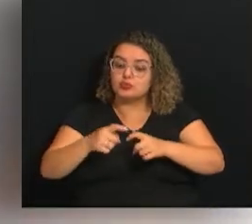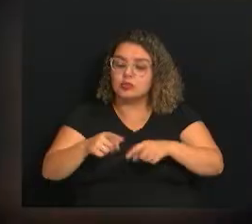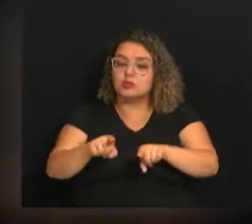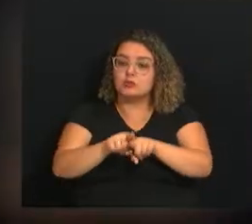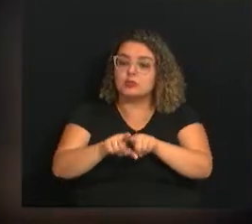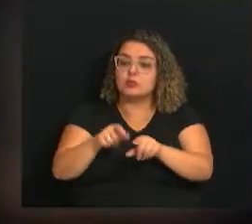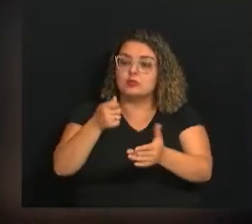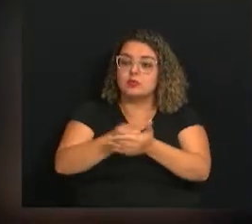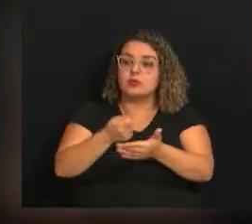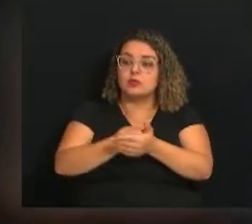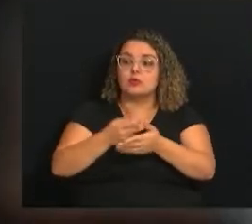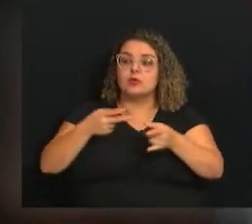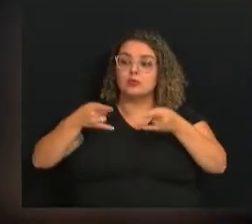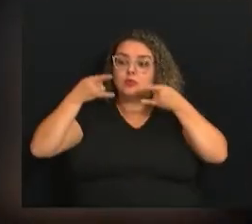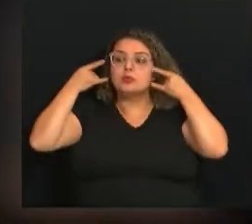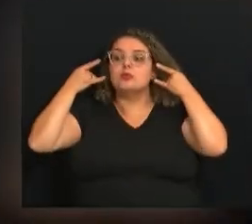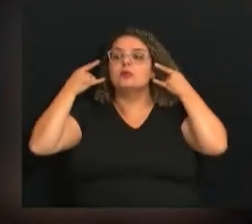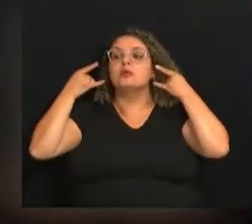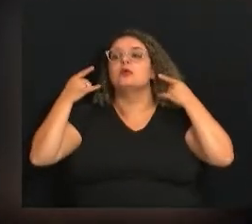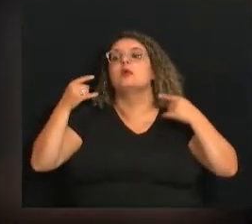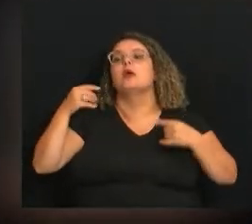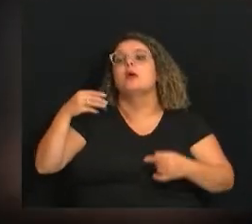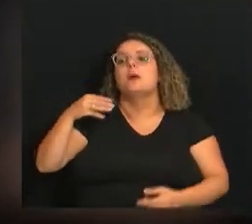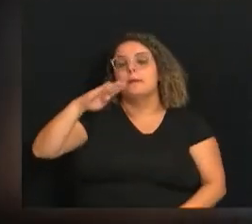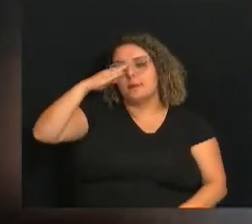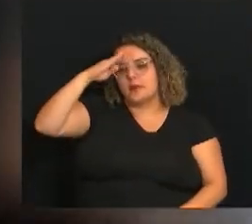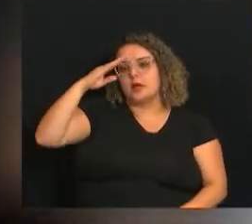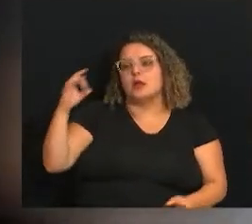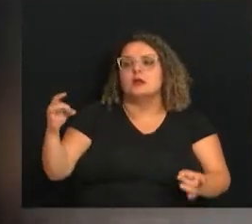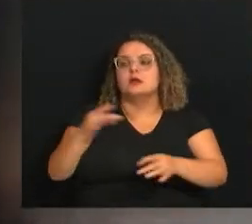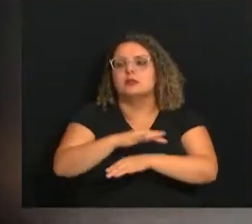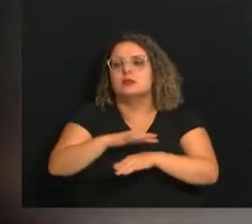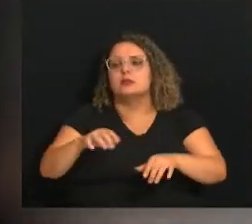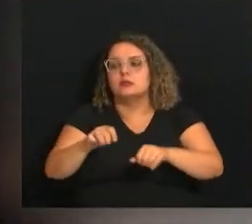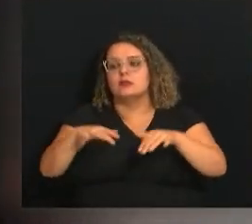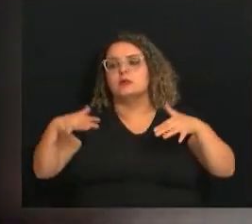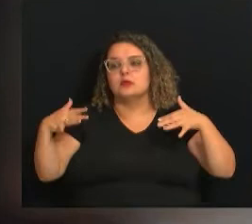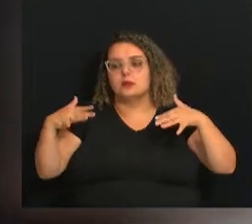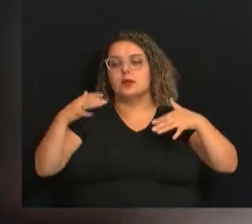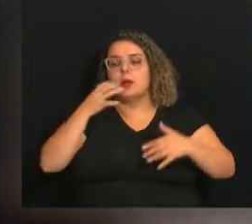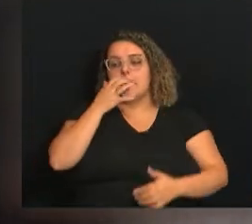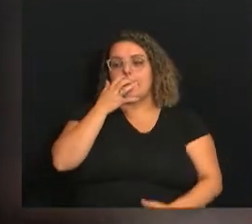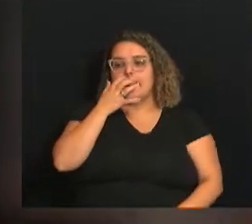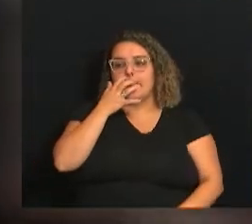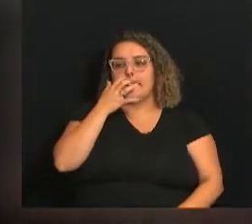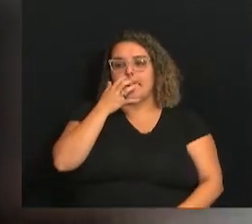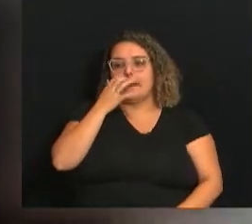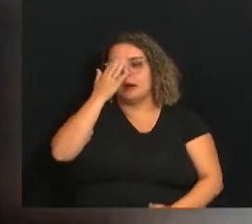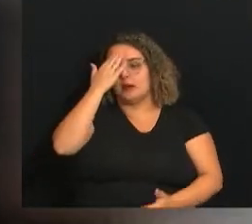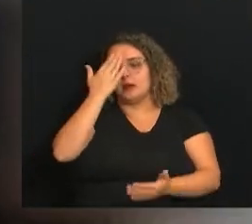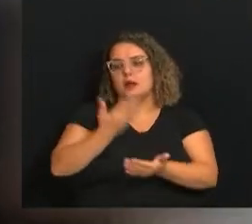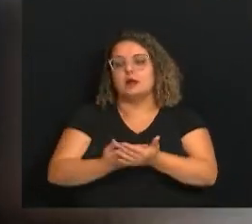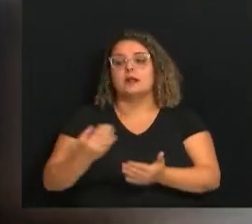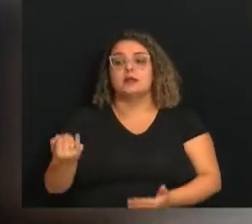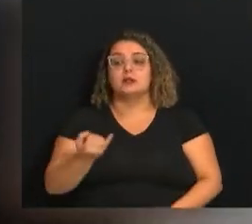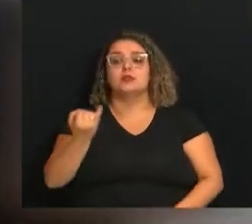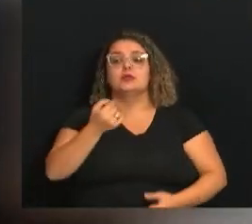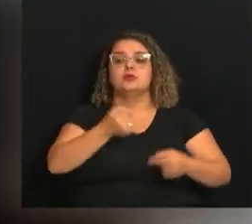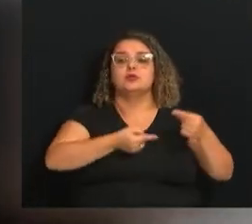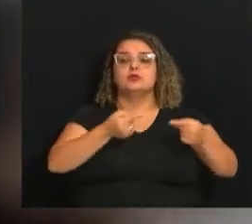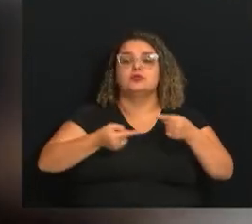máscara. Marcelo Silva encerrou a audiência, ressaltando que acredita na importância desse debate para o